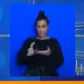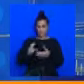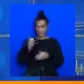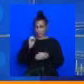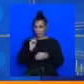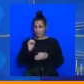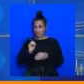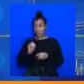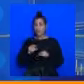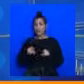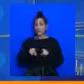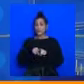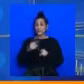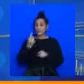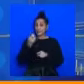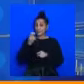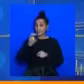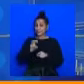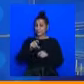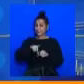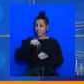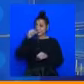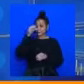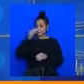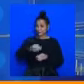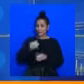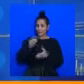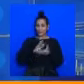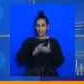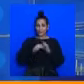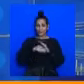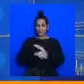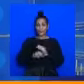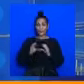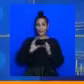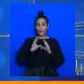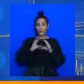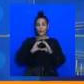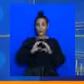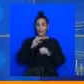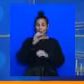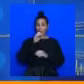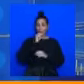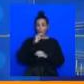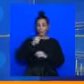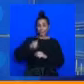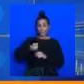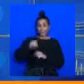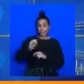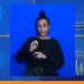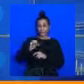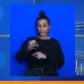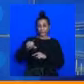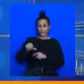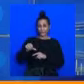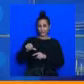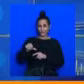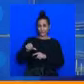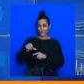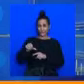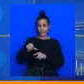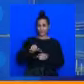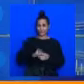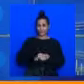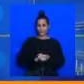ganha também a partir de 15 acertos na Lotomania. Bola laranja, número 09. Laranja,